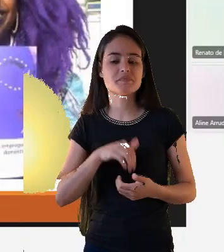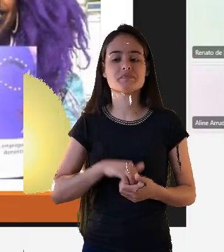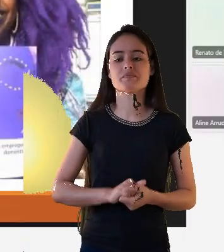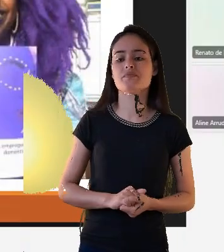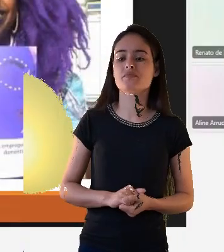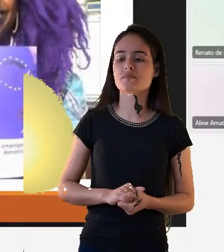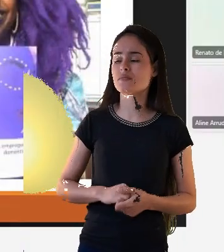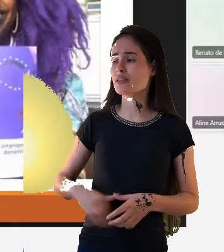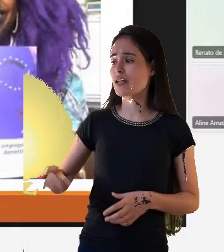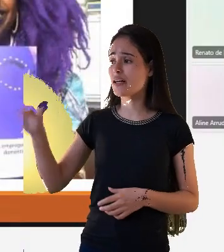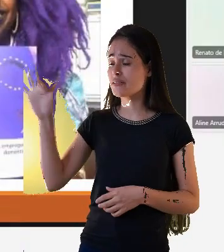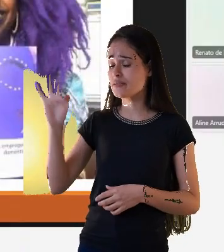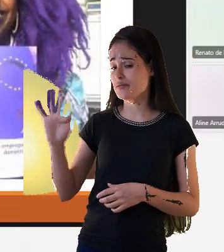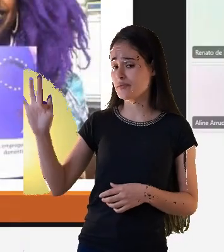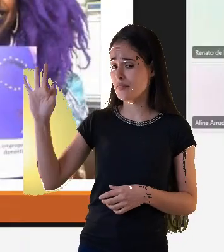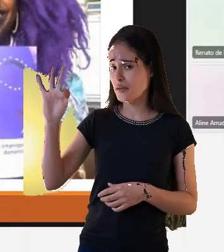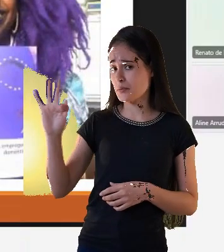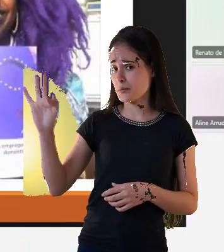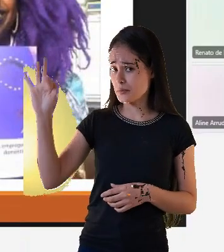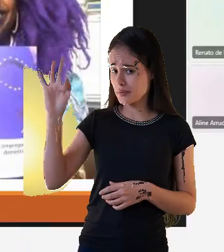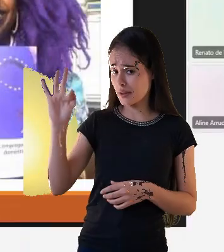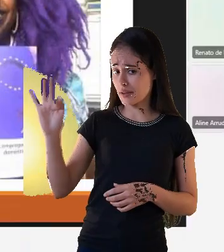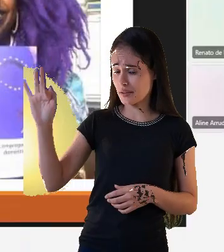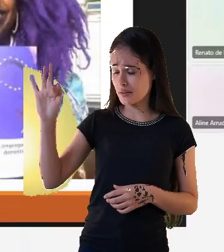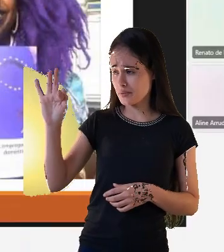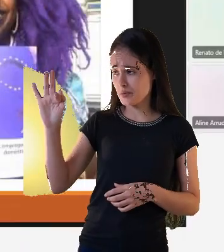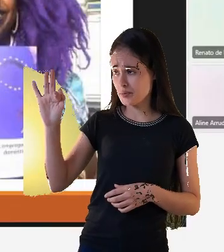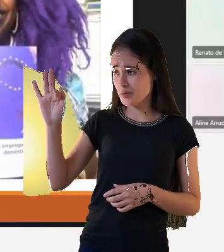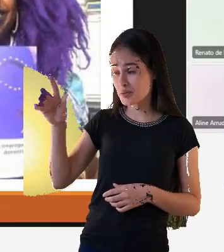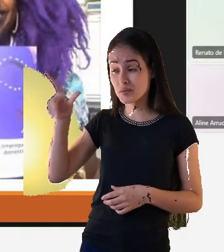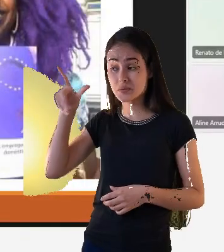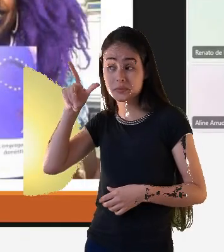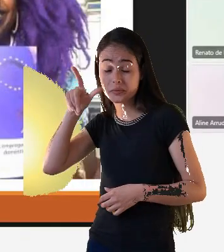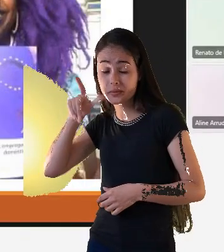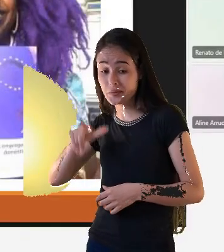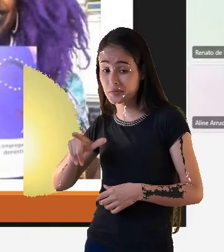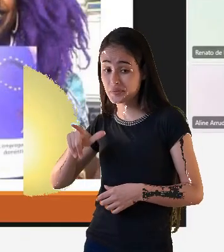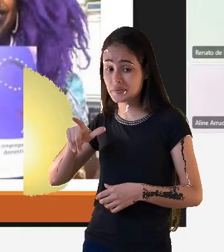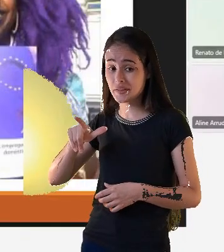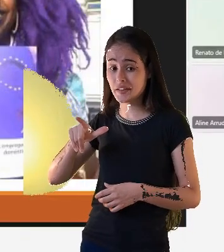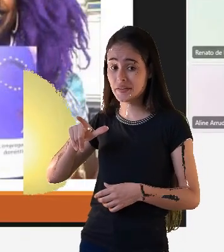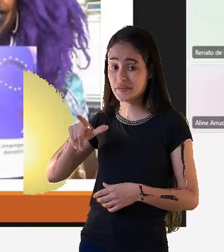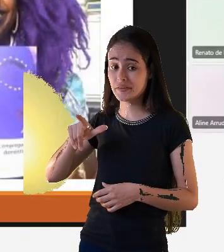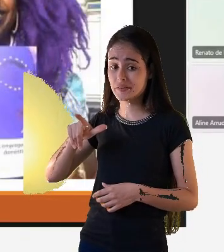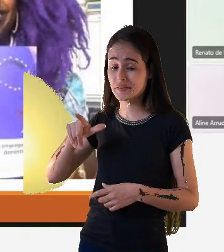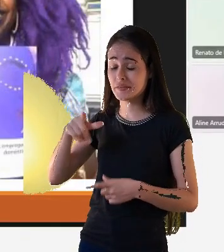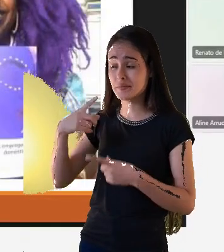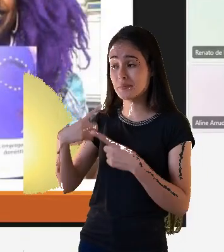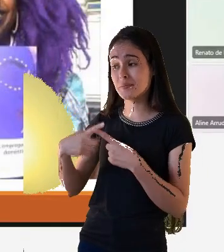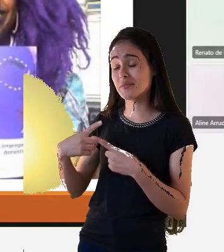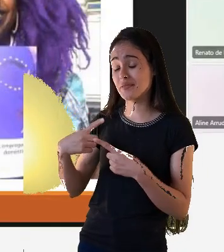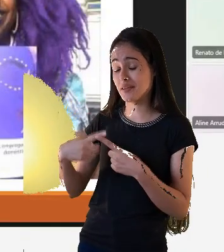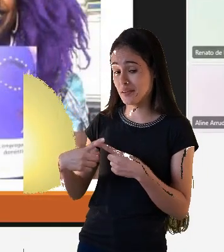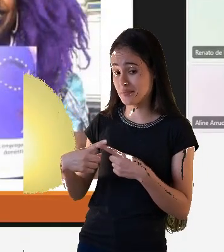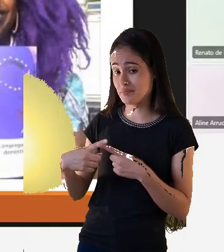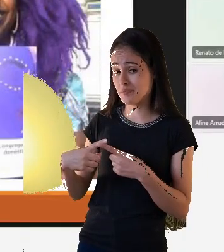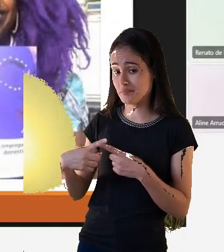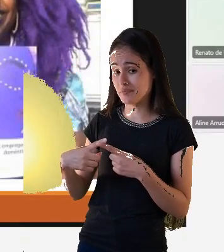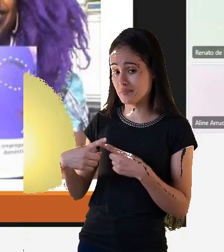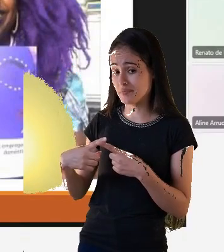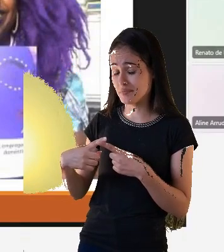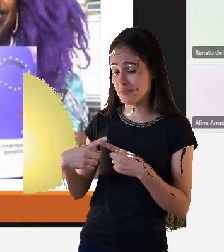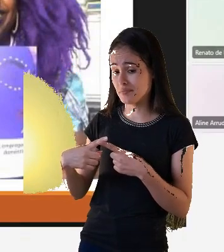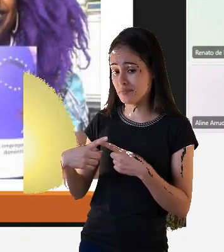exemplo, o problema não é só, não tem vaga. Não, às vezes até tem a vaga lá, mas ela não